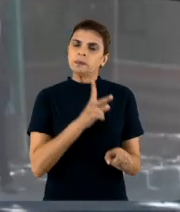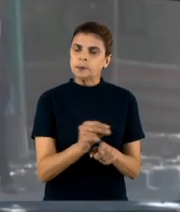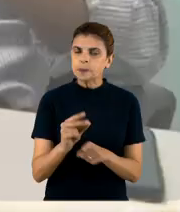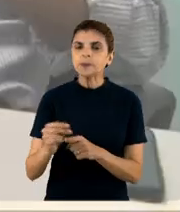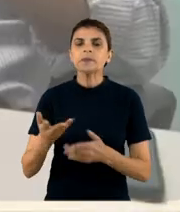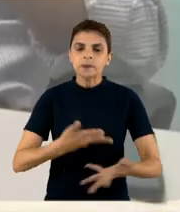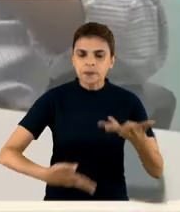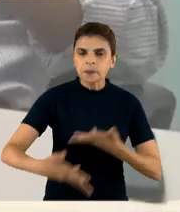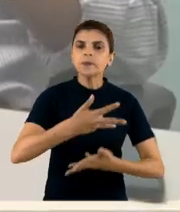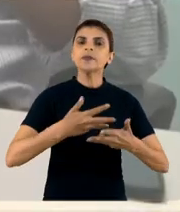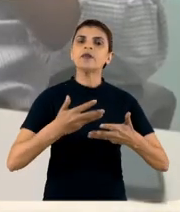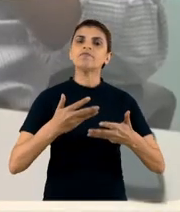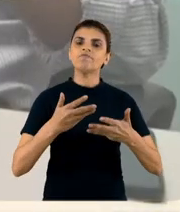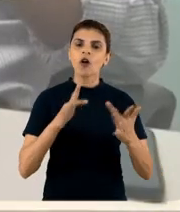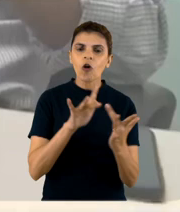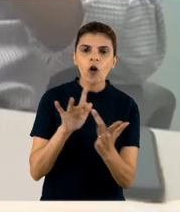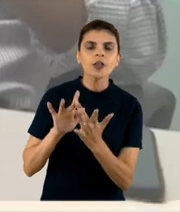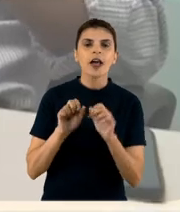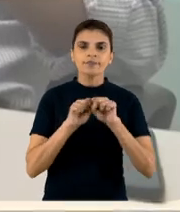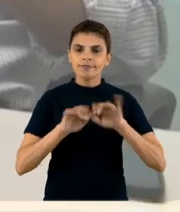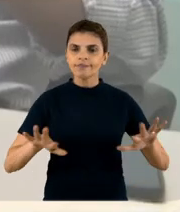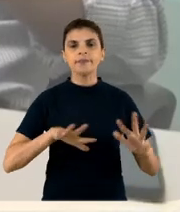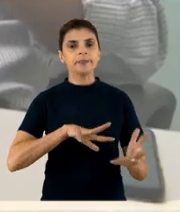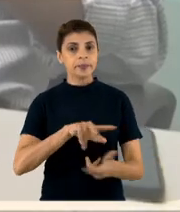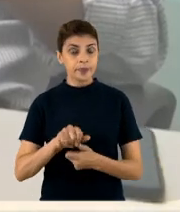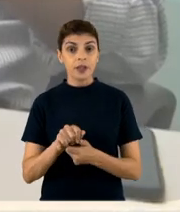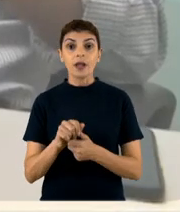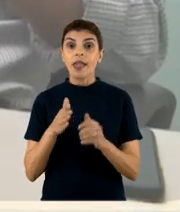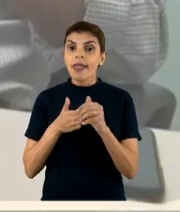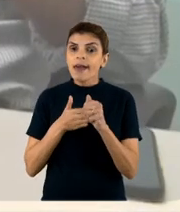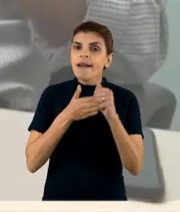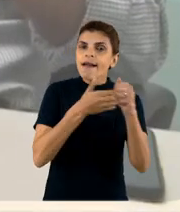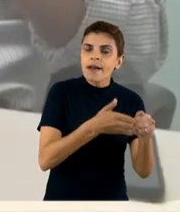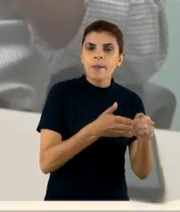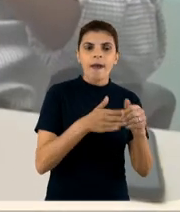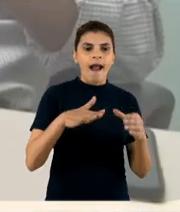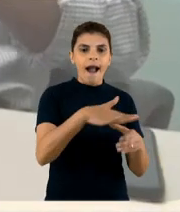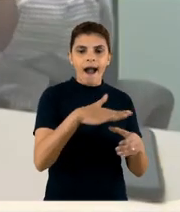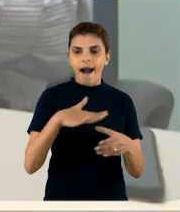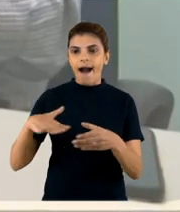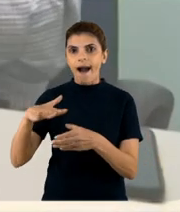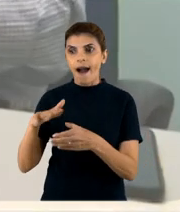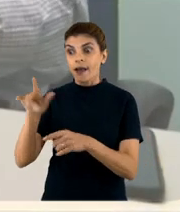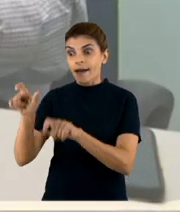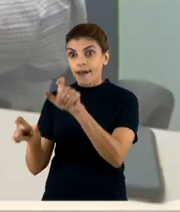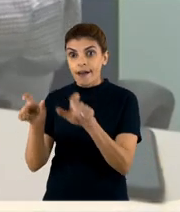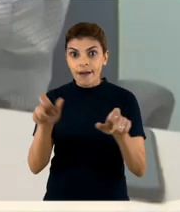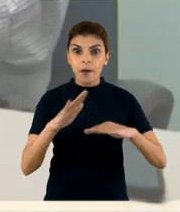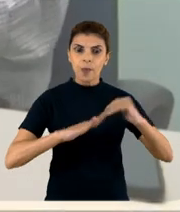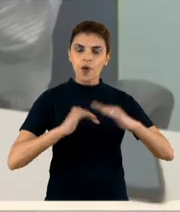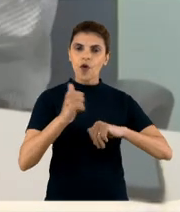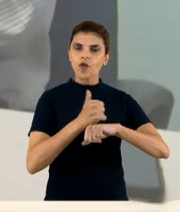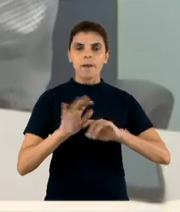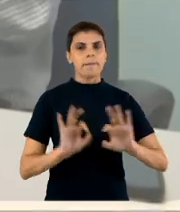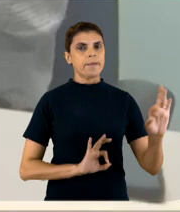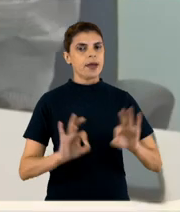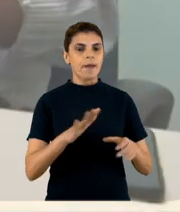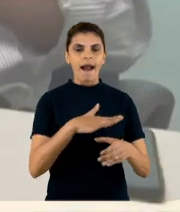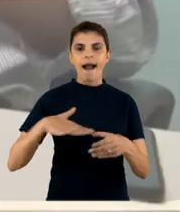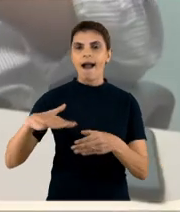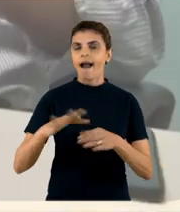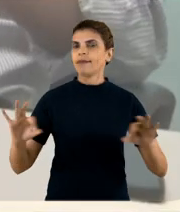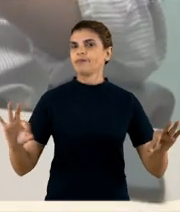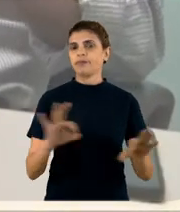sentido. Então, esse aspecto é extremamente importante, né? O encaminhamento para áreas onde as pessoas profissionais estão preparadas e as